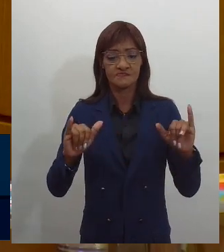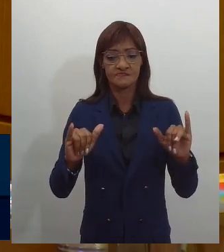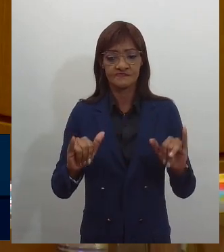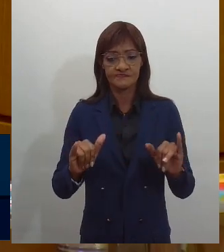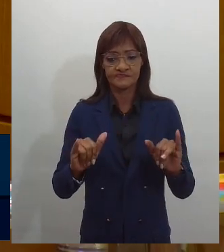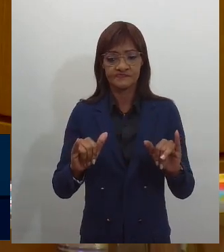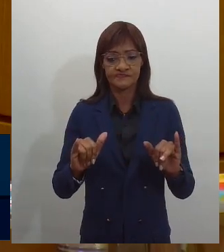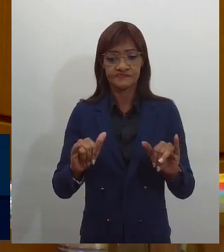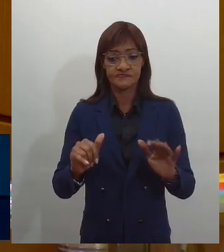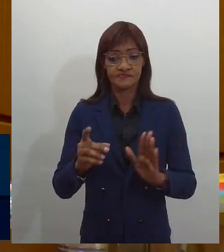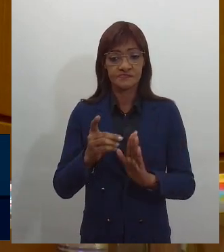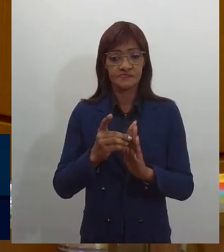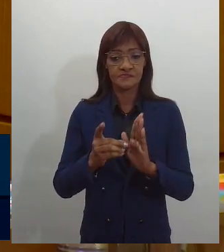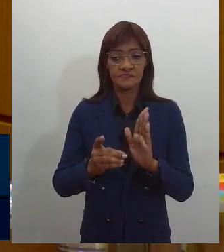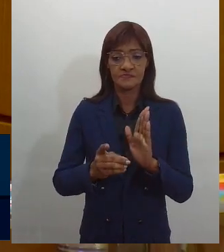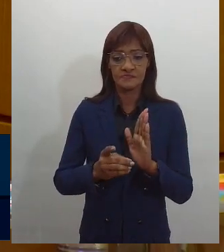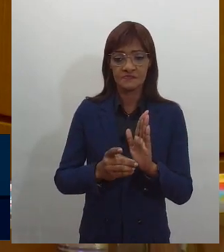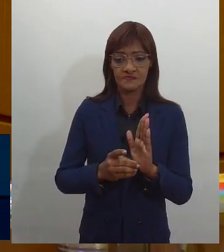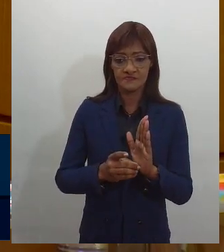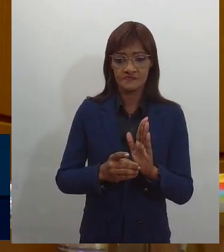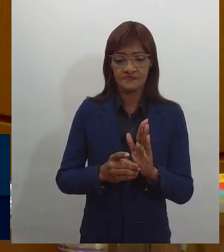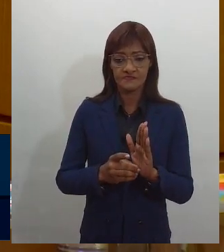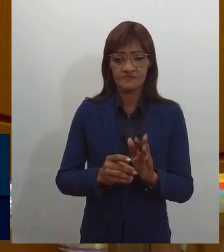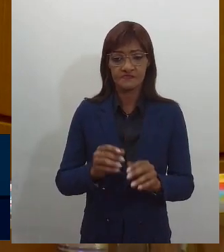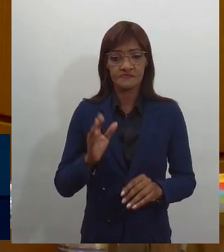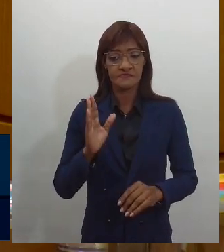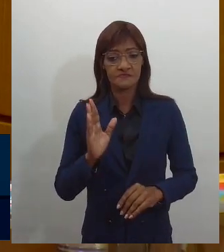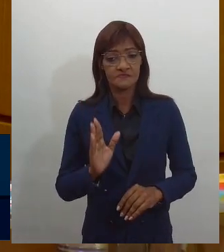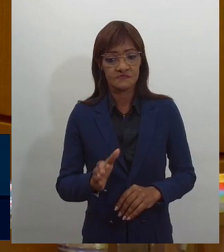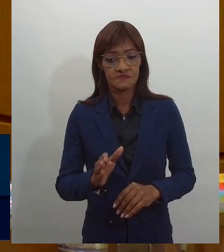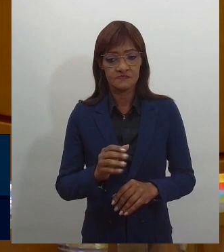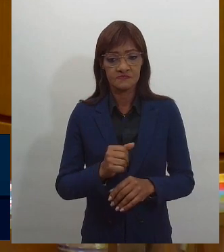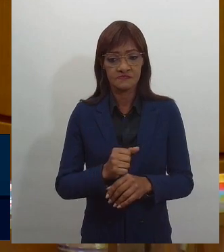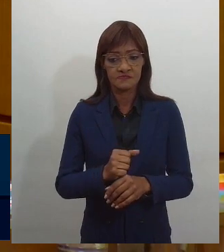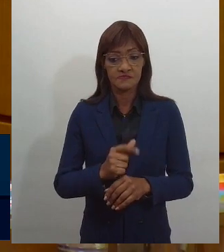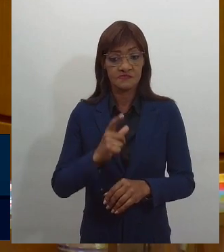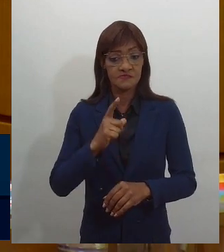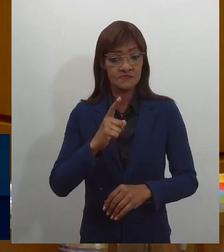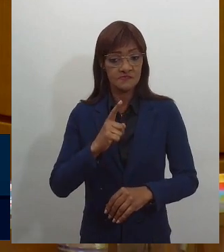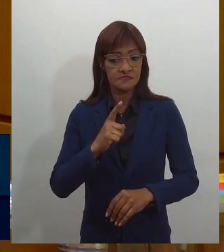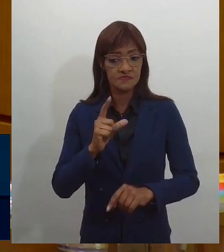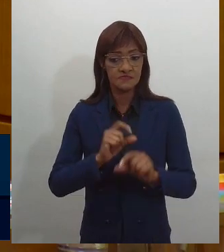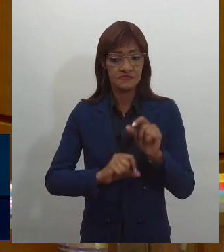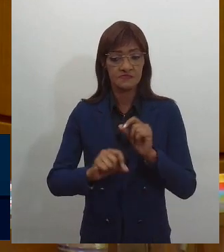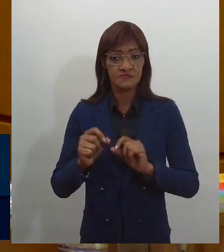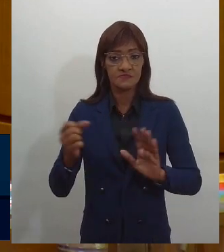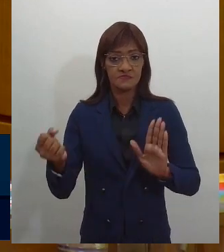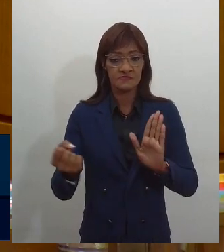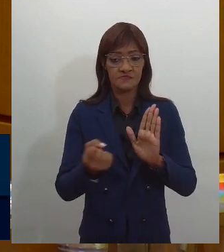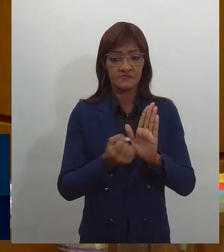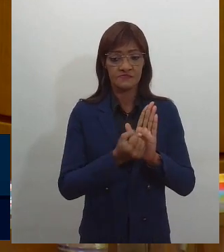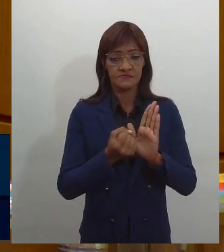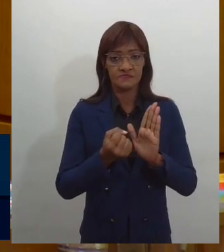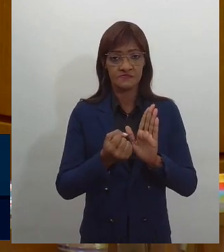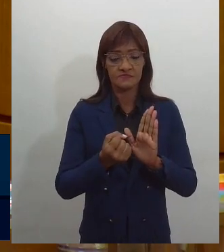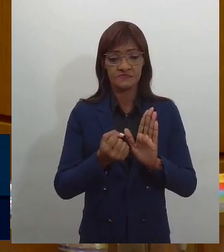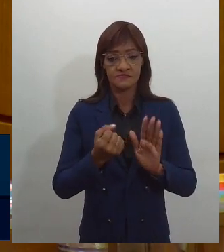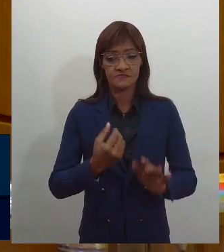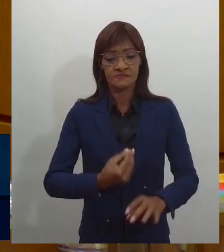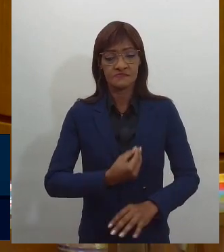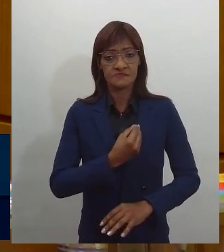quanto à determinação de registro de patrimônio vivo da cultura